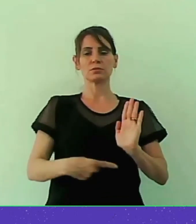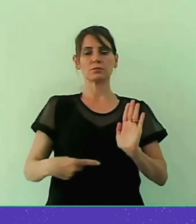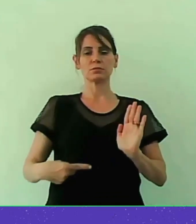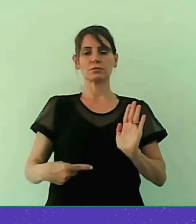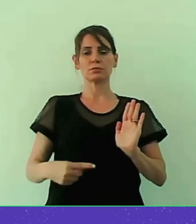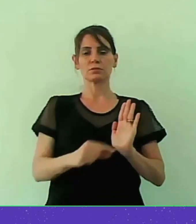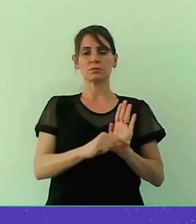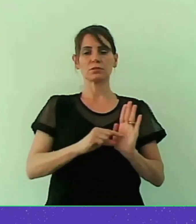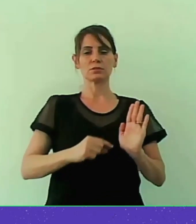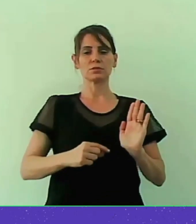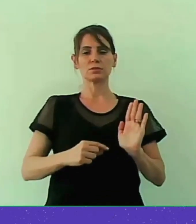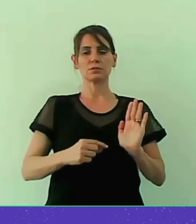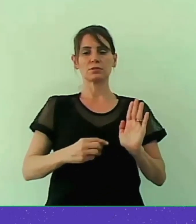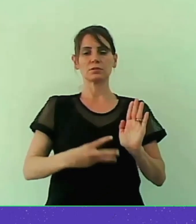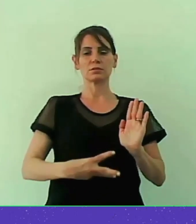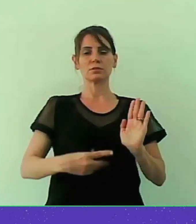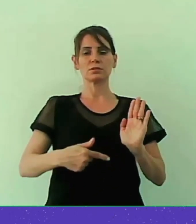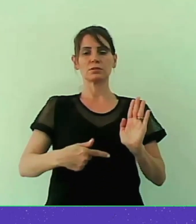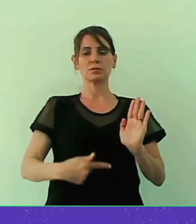versículo 31.